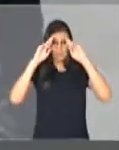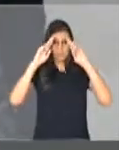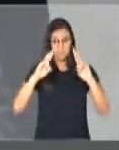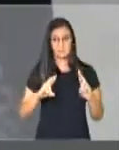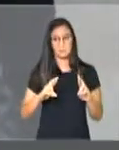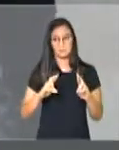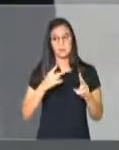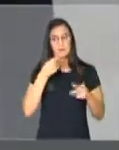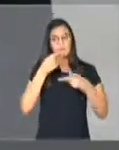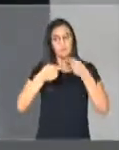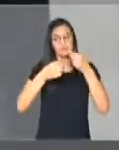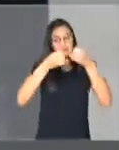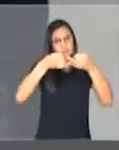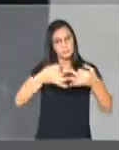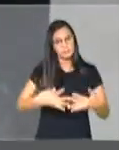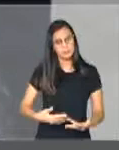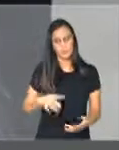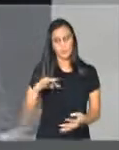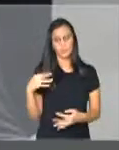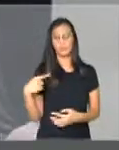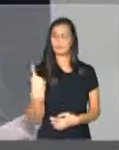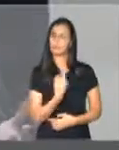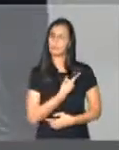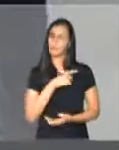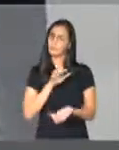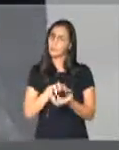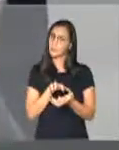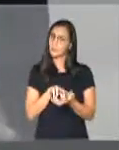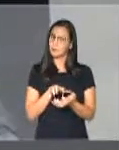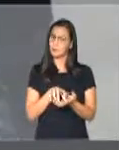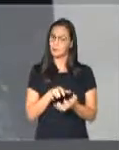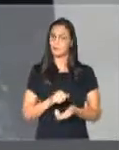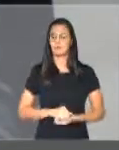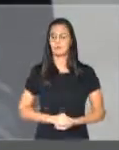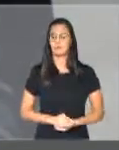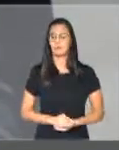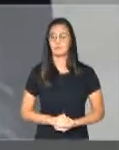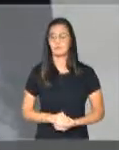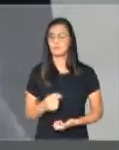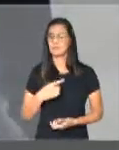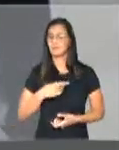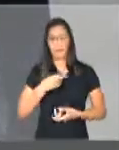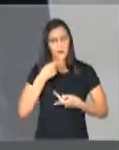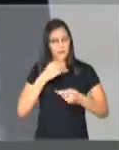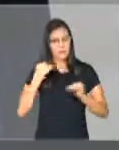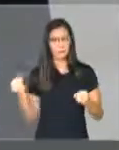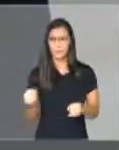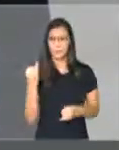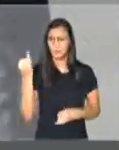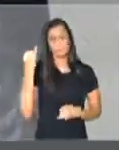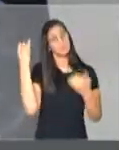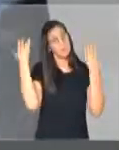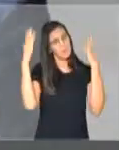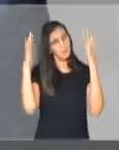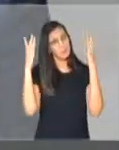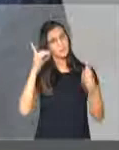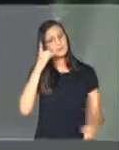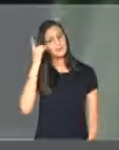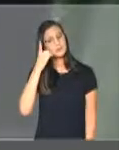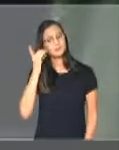que lhe foram conferidos pelos pernambucanos, sendo assim uma expressão das mais importantes para o povo brasileiro. Parabéns,